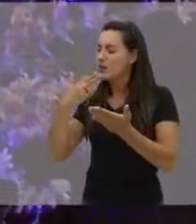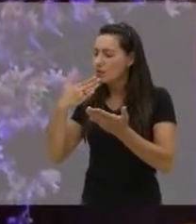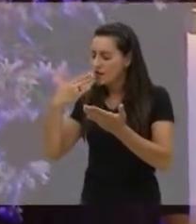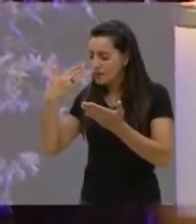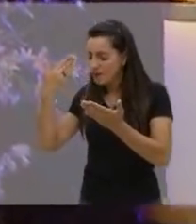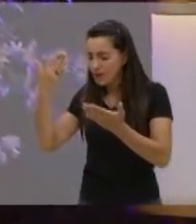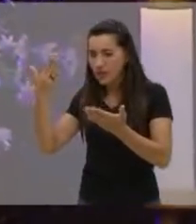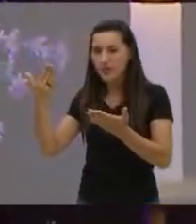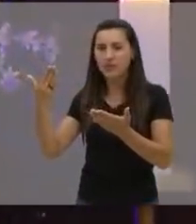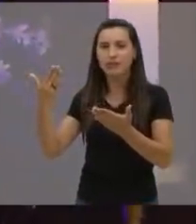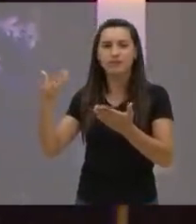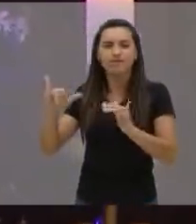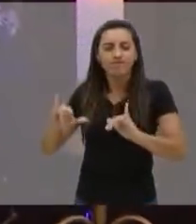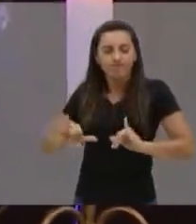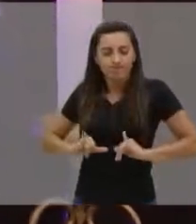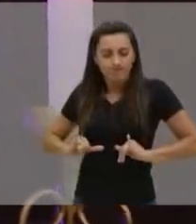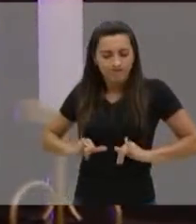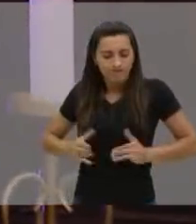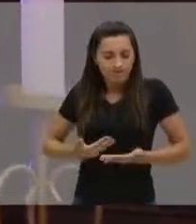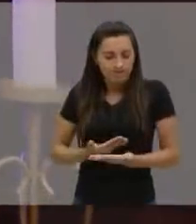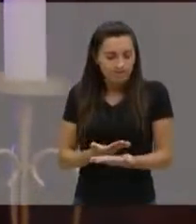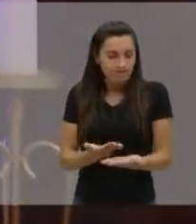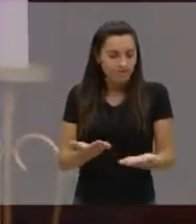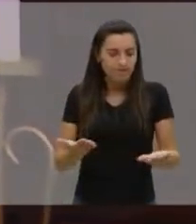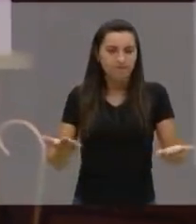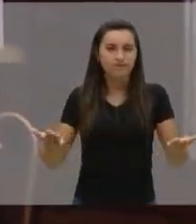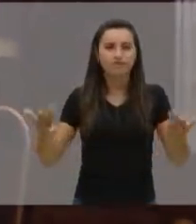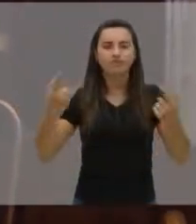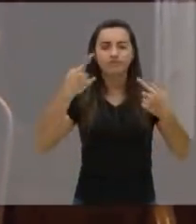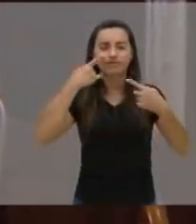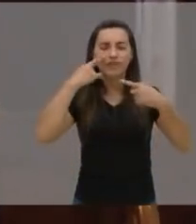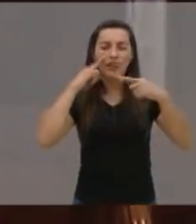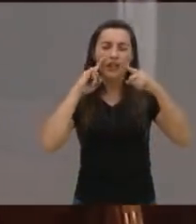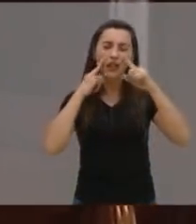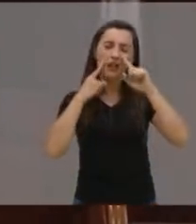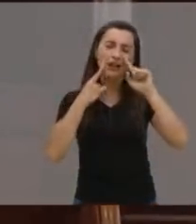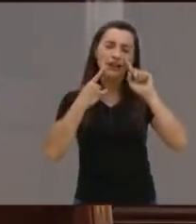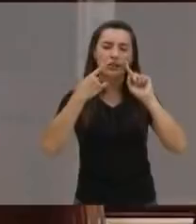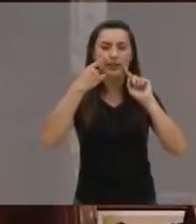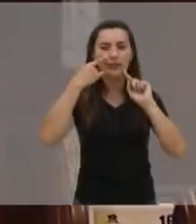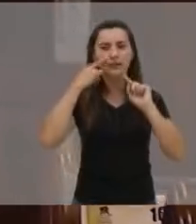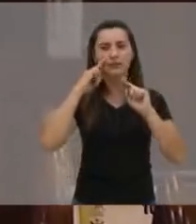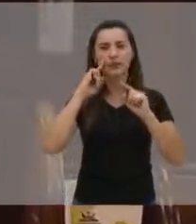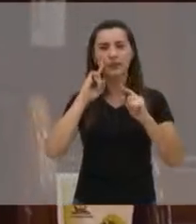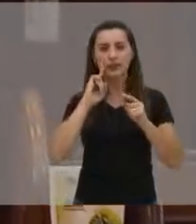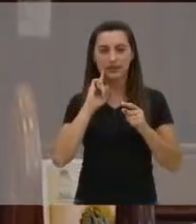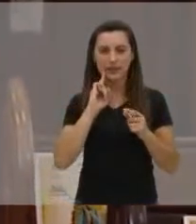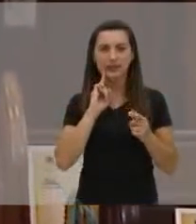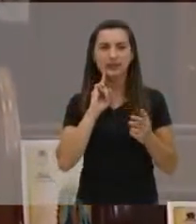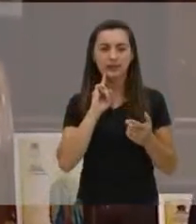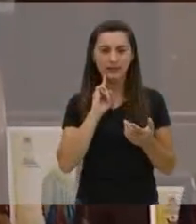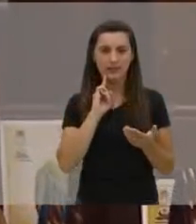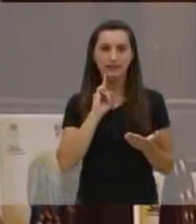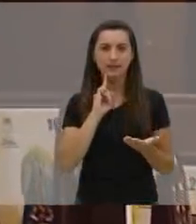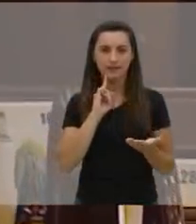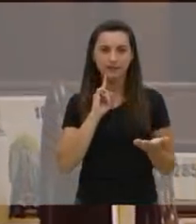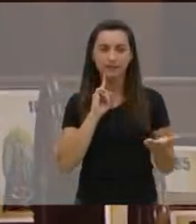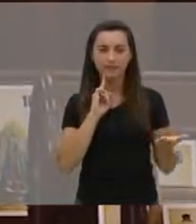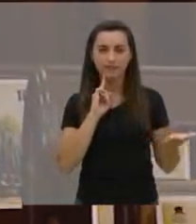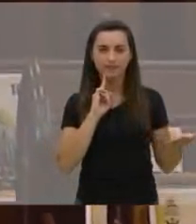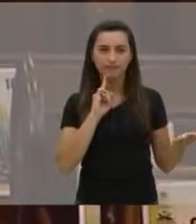suspiramus, gementes et flentes in a lacrimarum